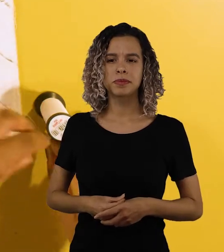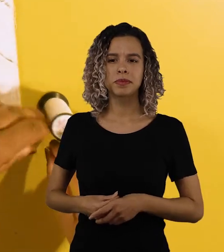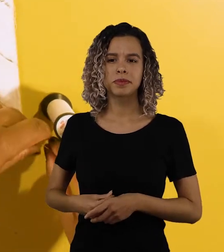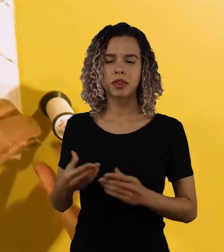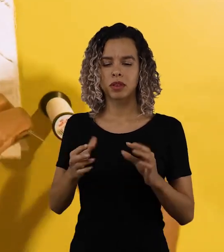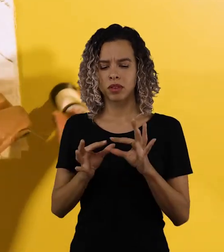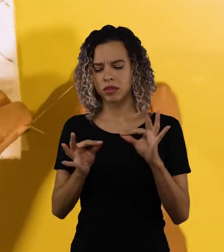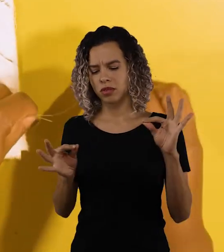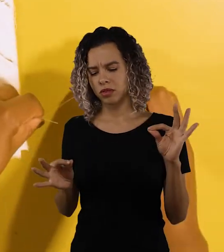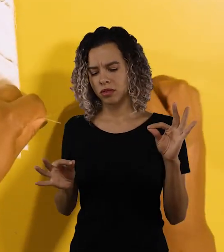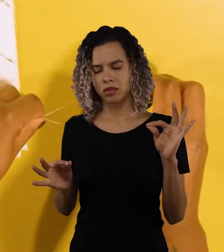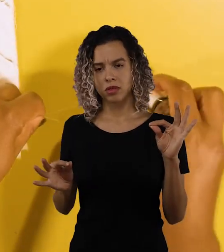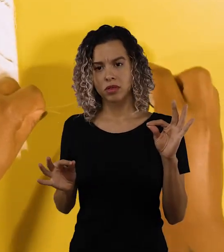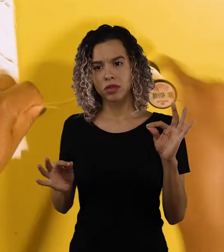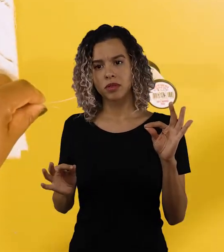Aqui a gente mede